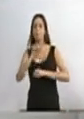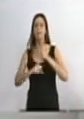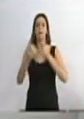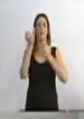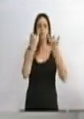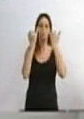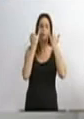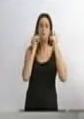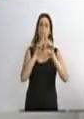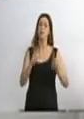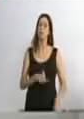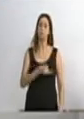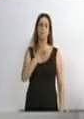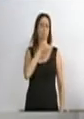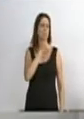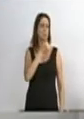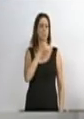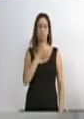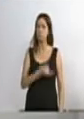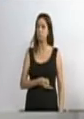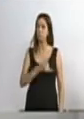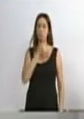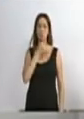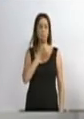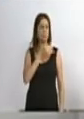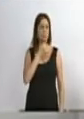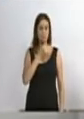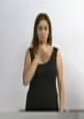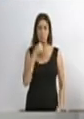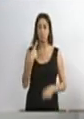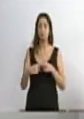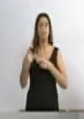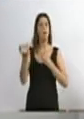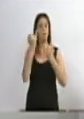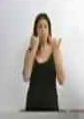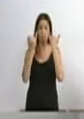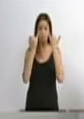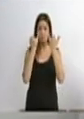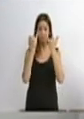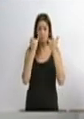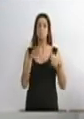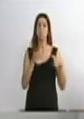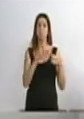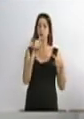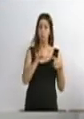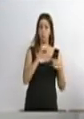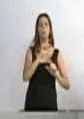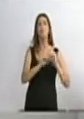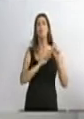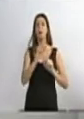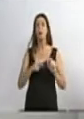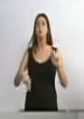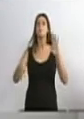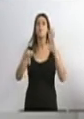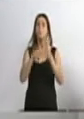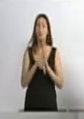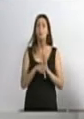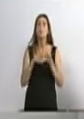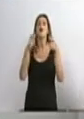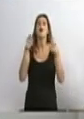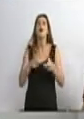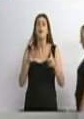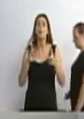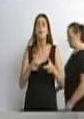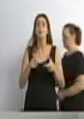e é lamentável isso. É lamentável que as informações dos fascistas sejam encontradas